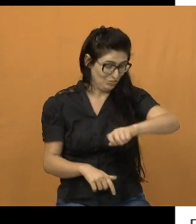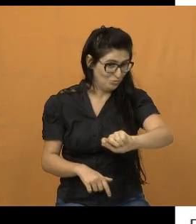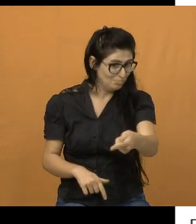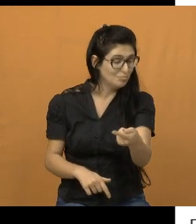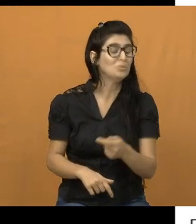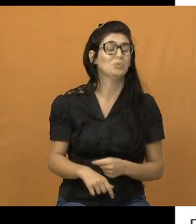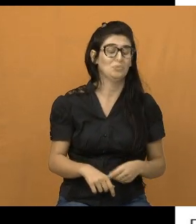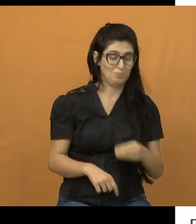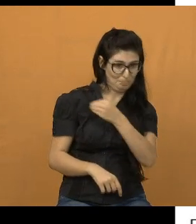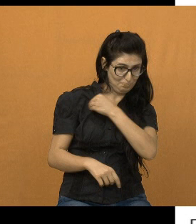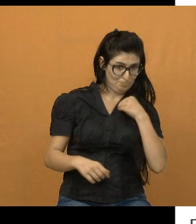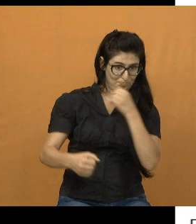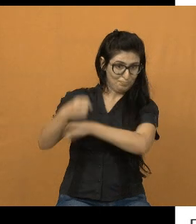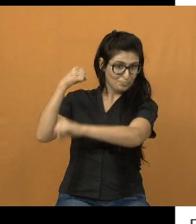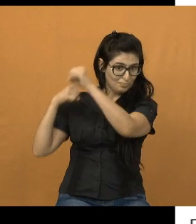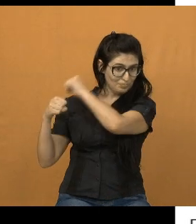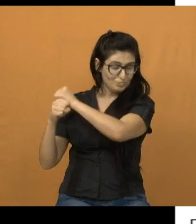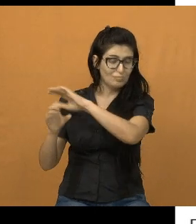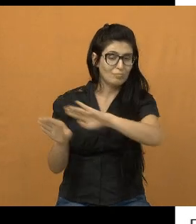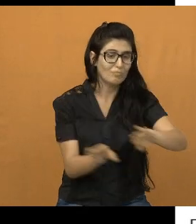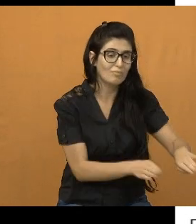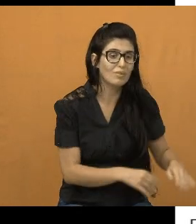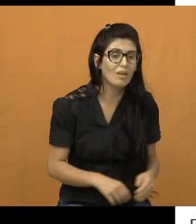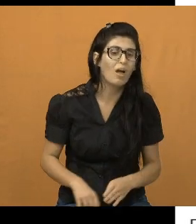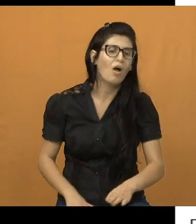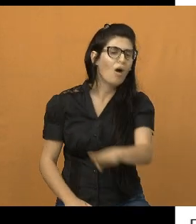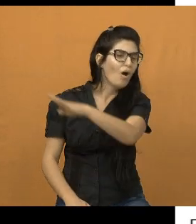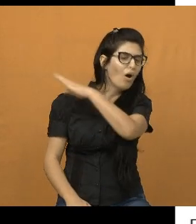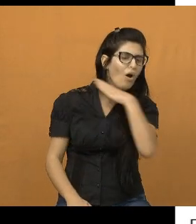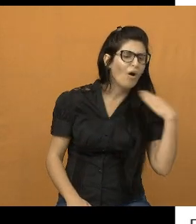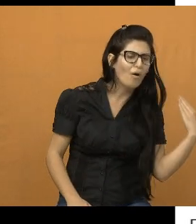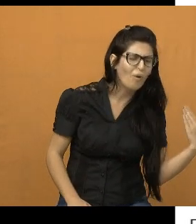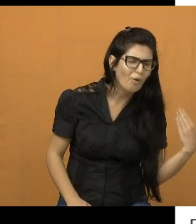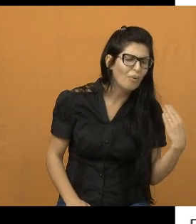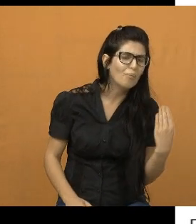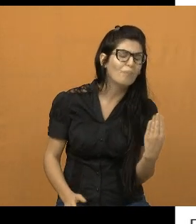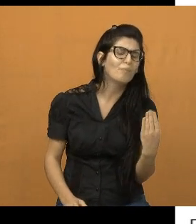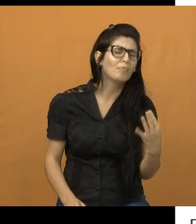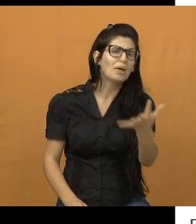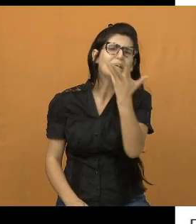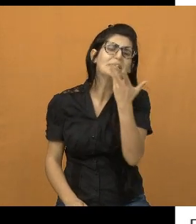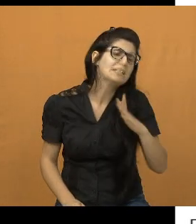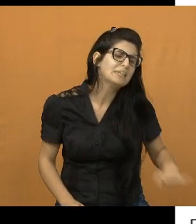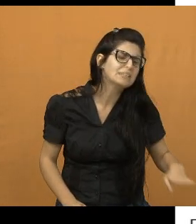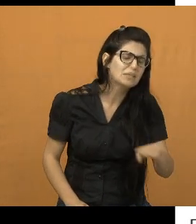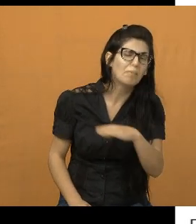Com relação aos óbitos, ainda no bloco da vigilância epidemiológica,